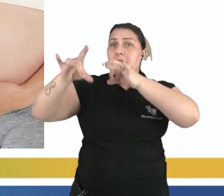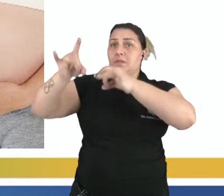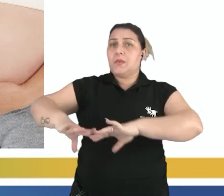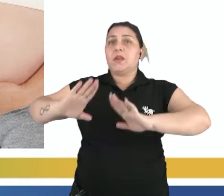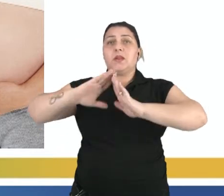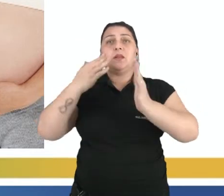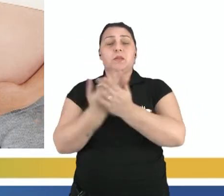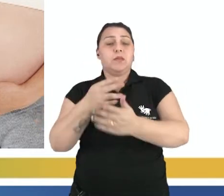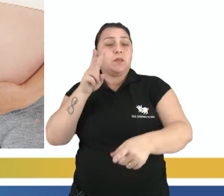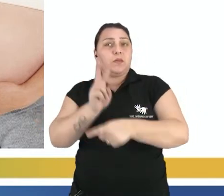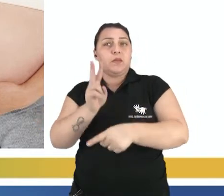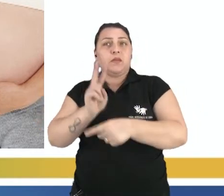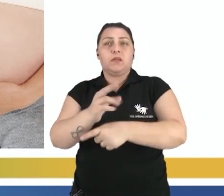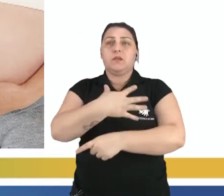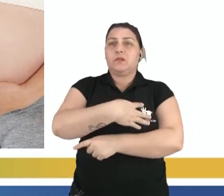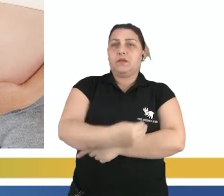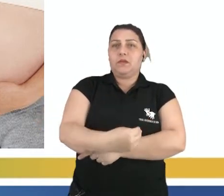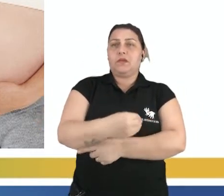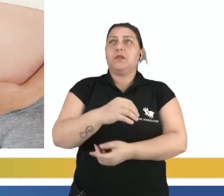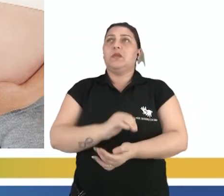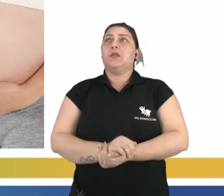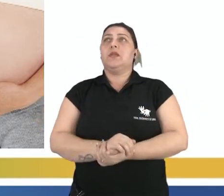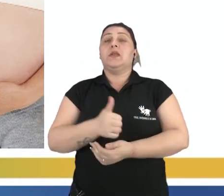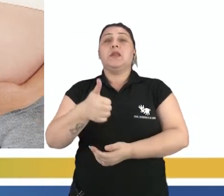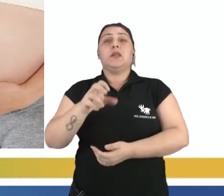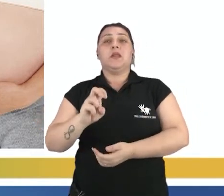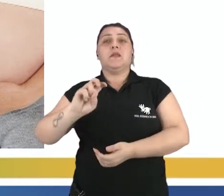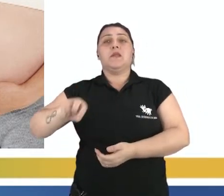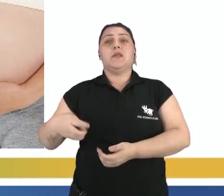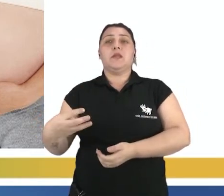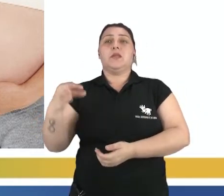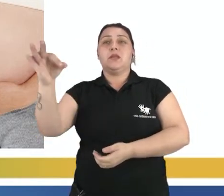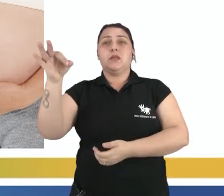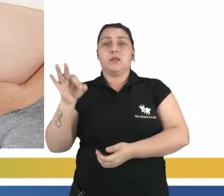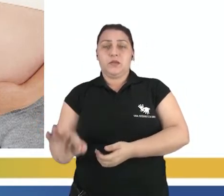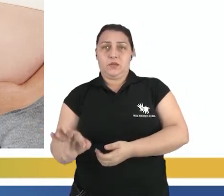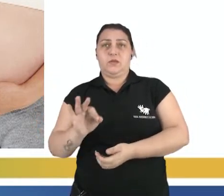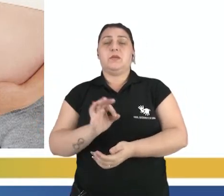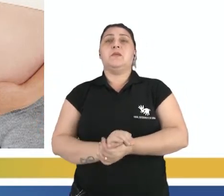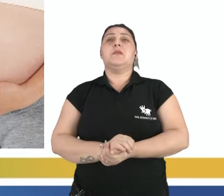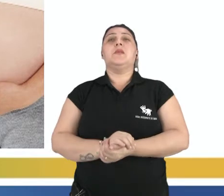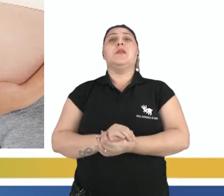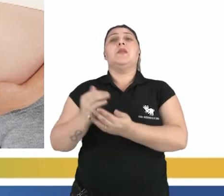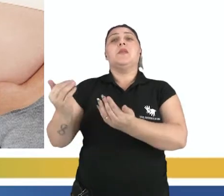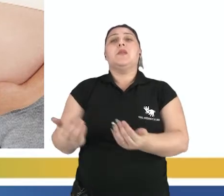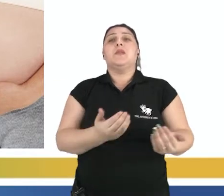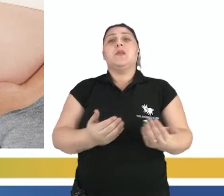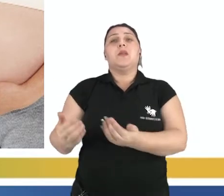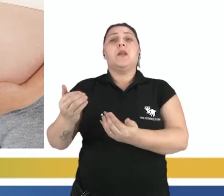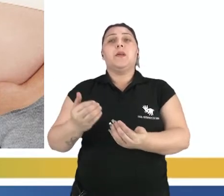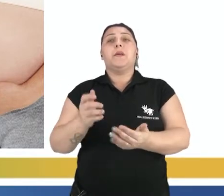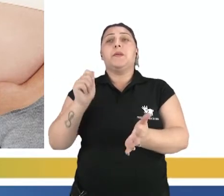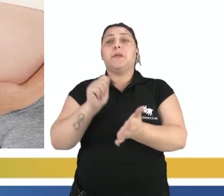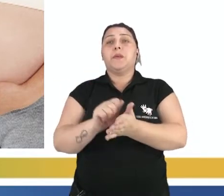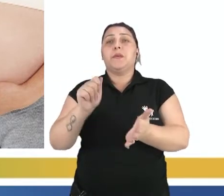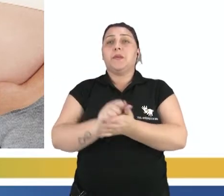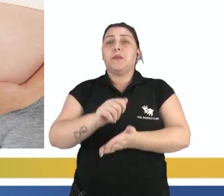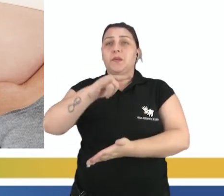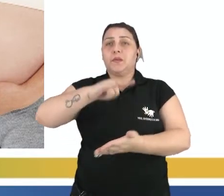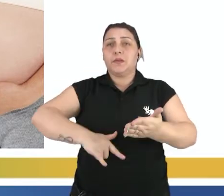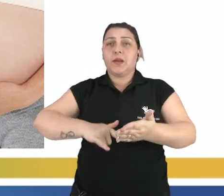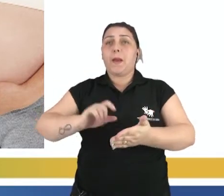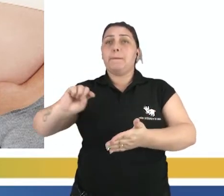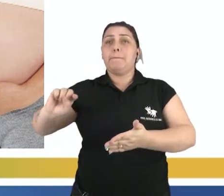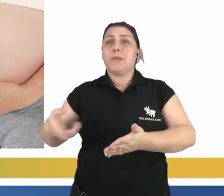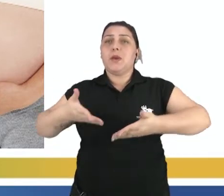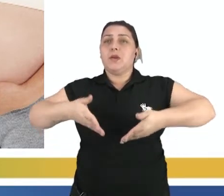escola para cuidar do seu filho. E em torno de 15,3% dos óbitos dos bebês registrados a cada 1.000